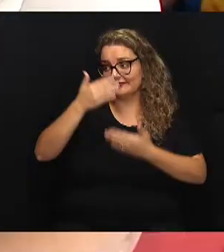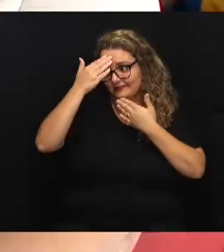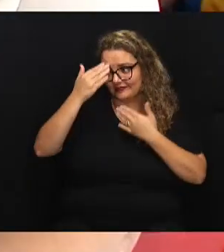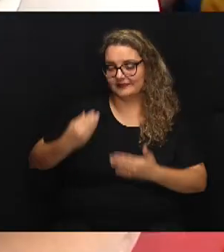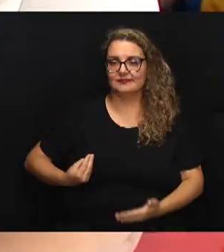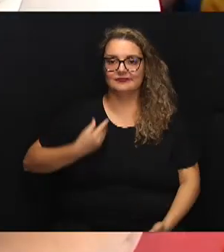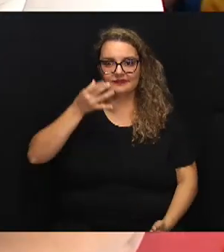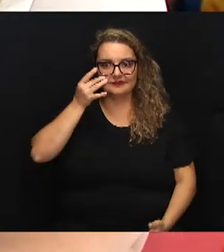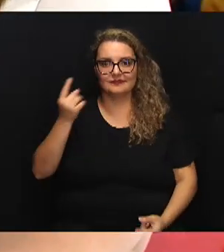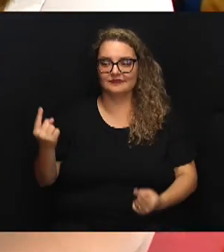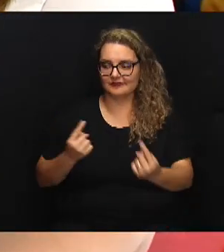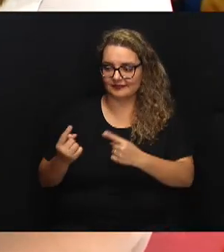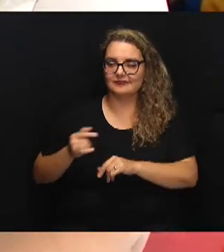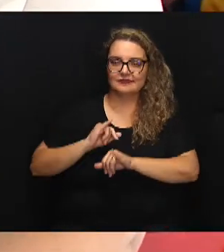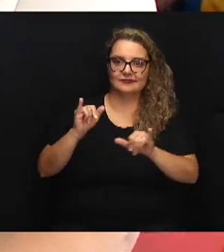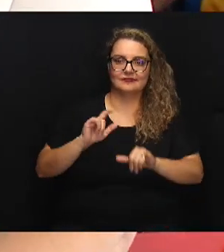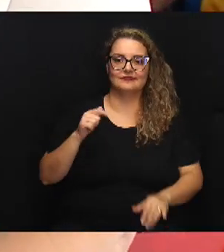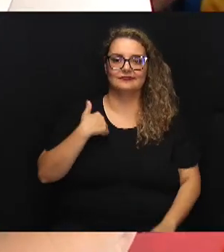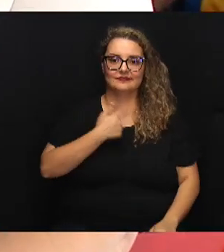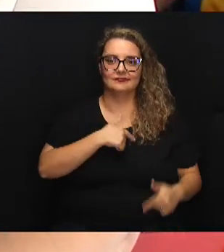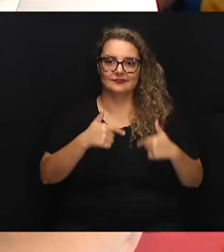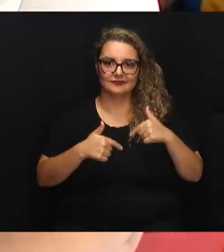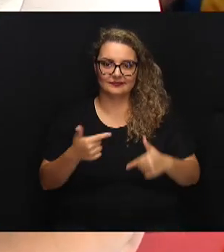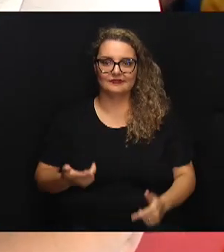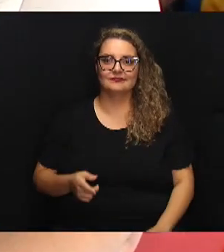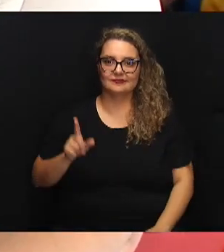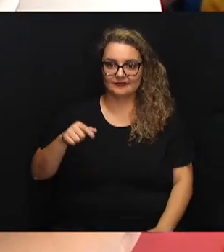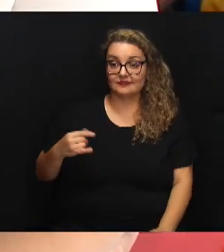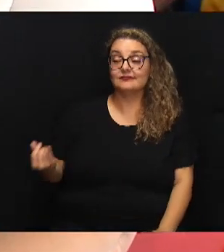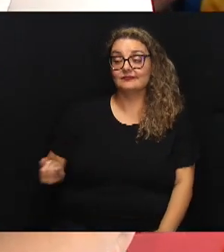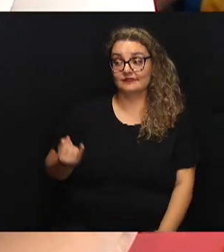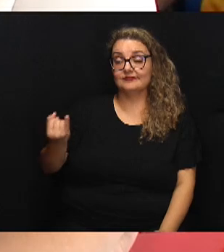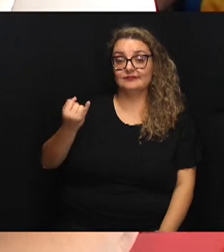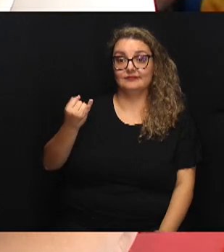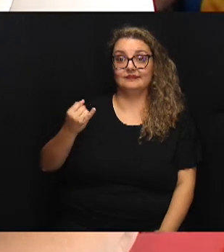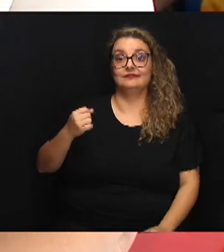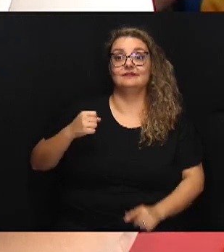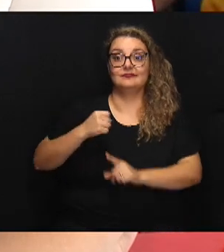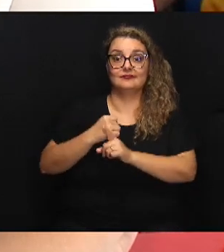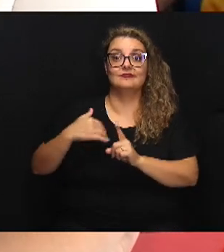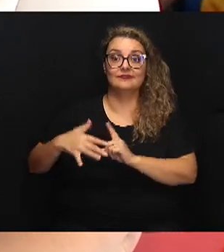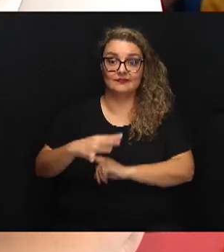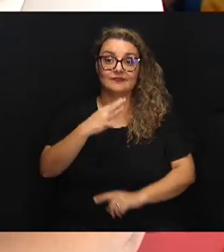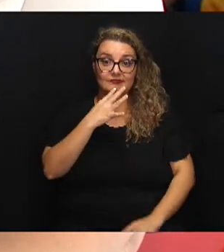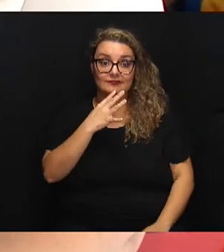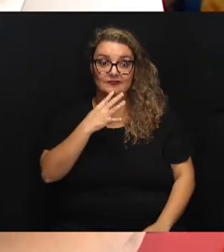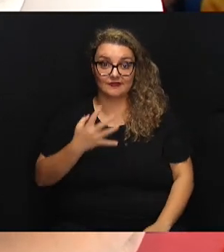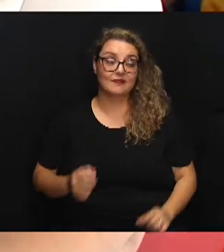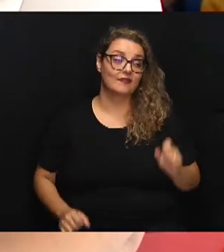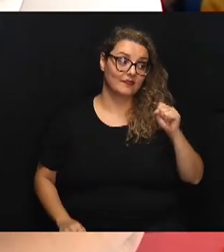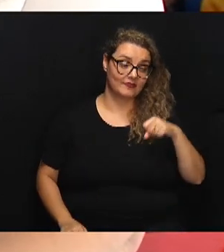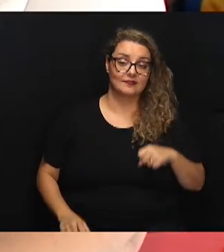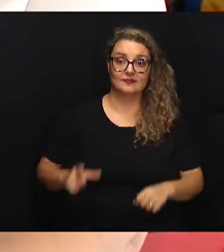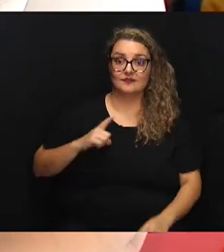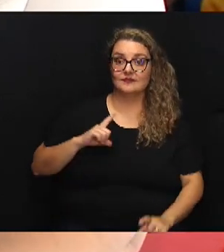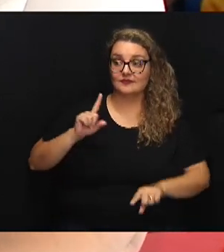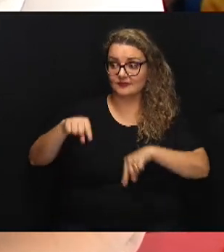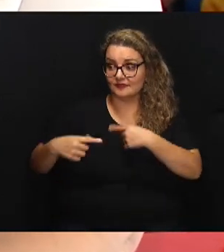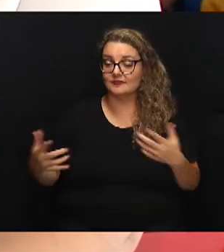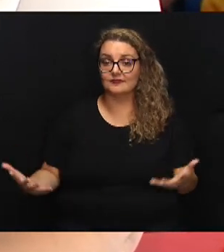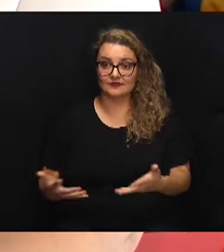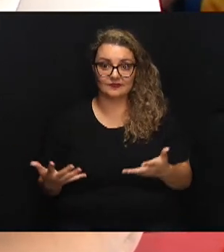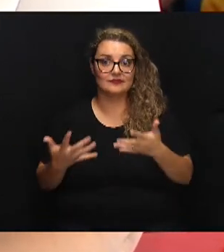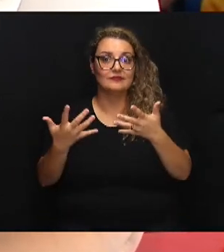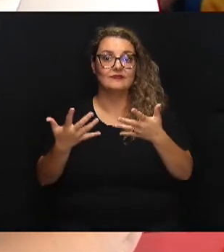de vocês, a divulgação do nosso trabalho, que é extremamente importante para que a sociedade conheça, né? Sim. E haja outras